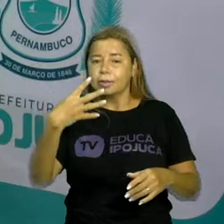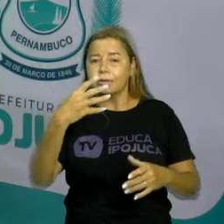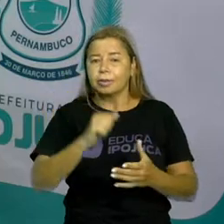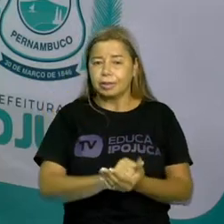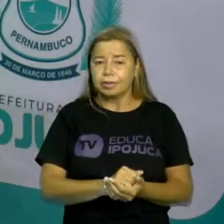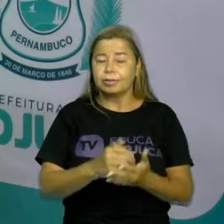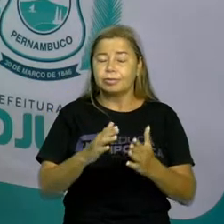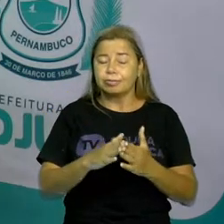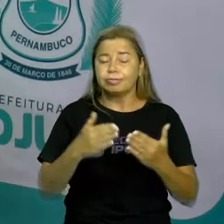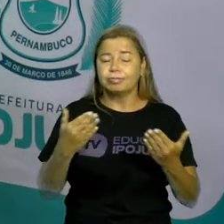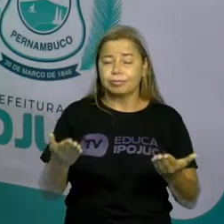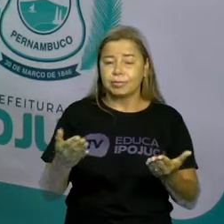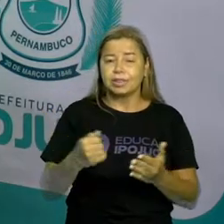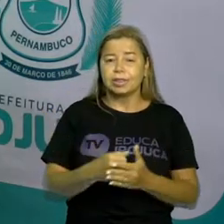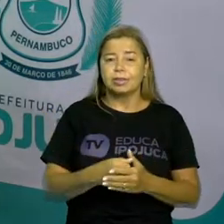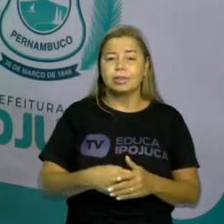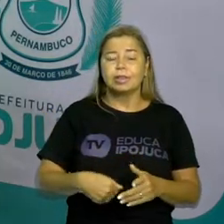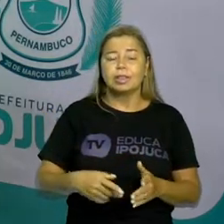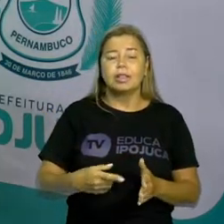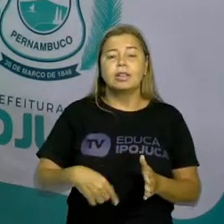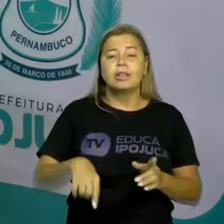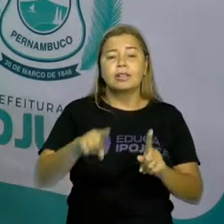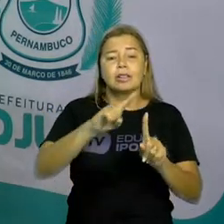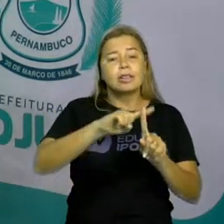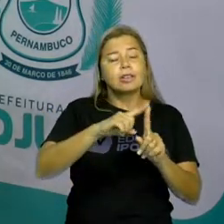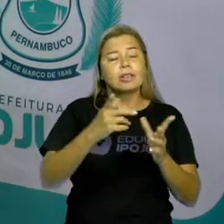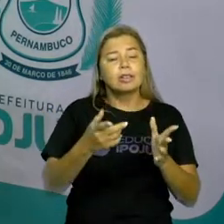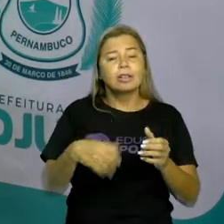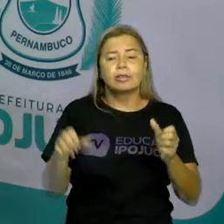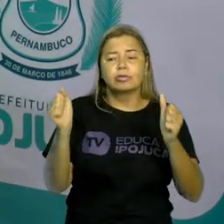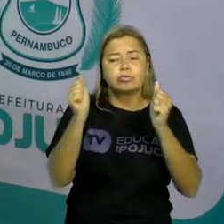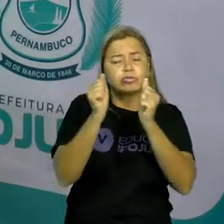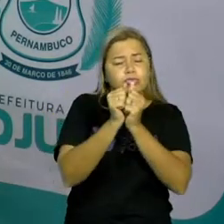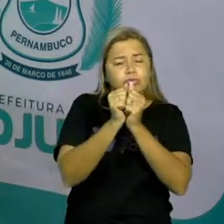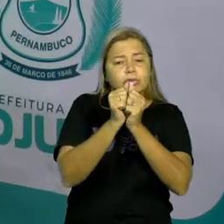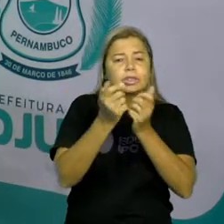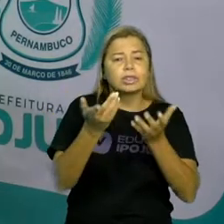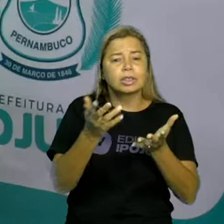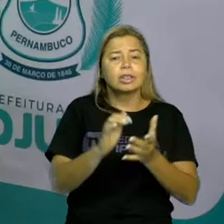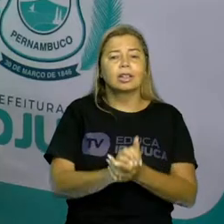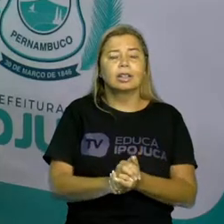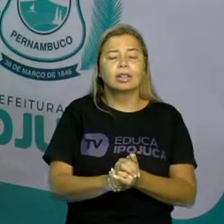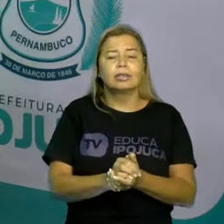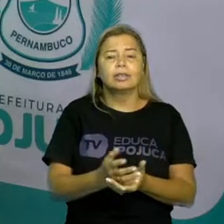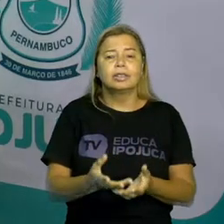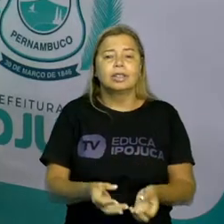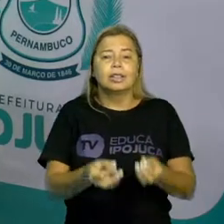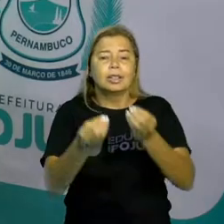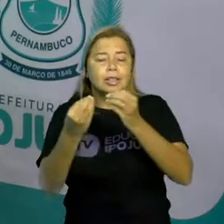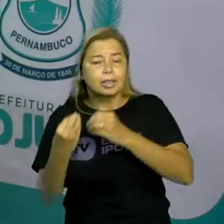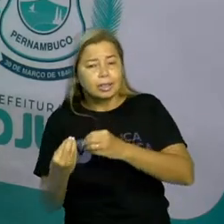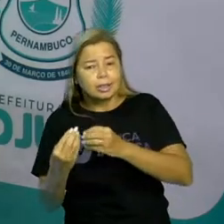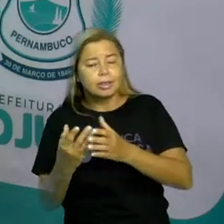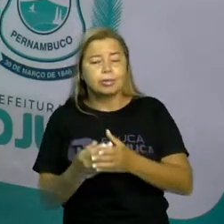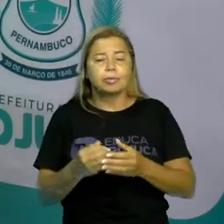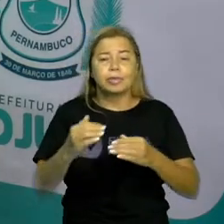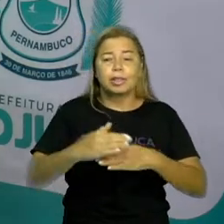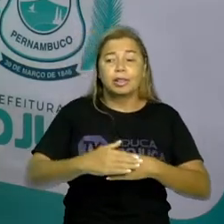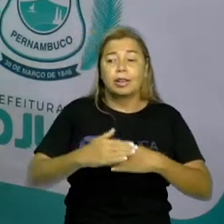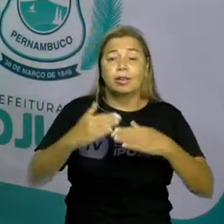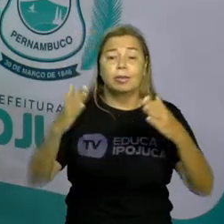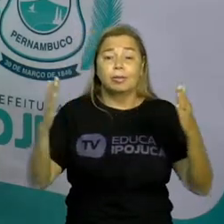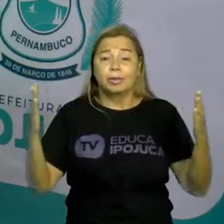é adicionar. É o mesmo que juntar. Adicionar, receber, incluir,